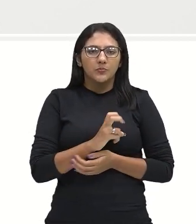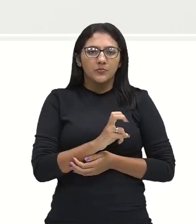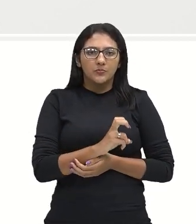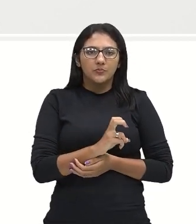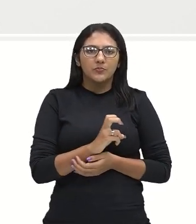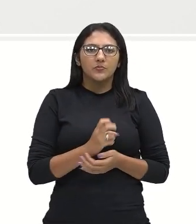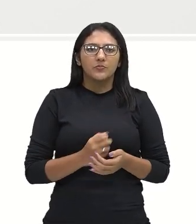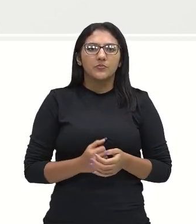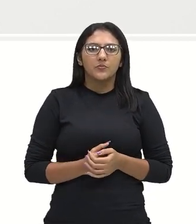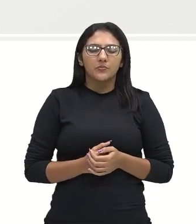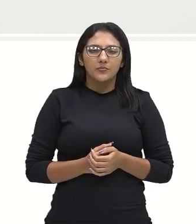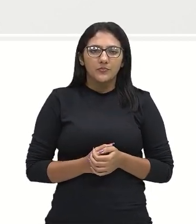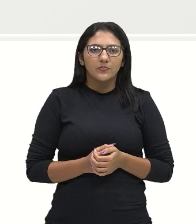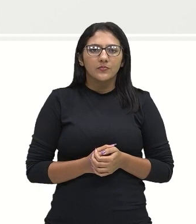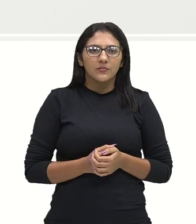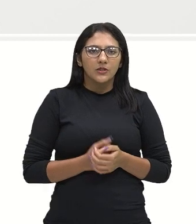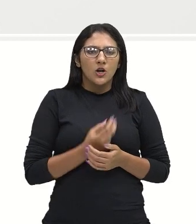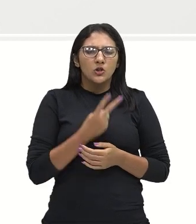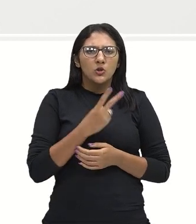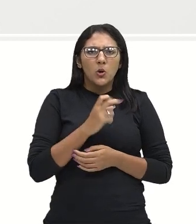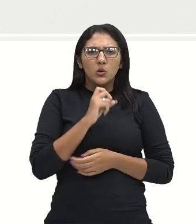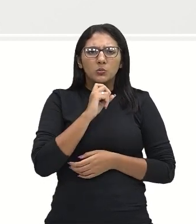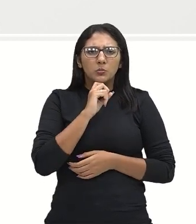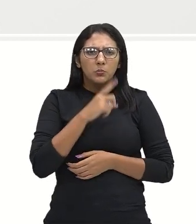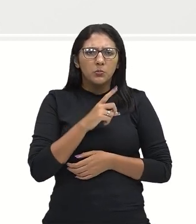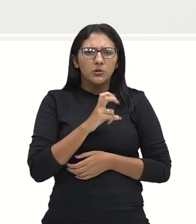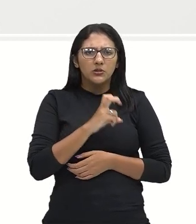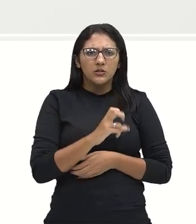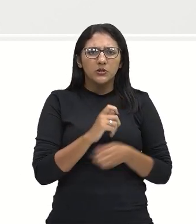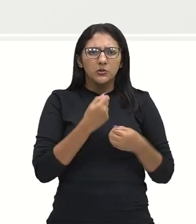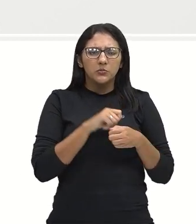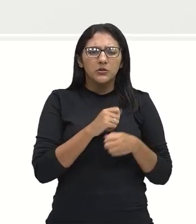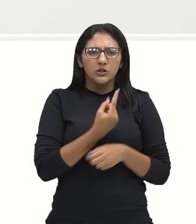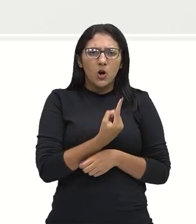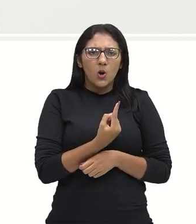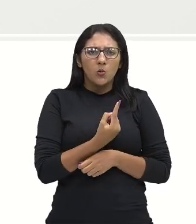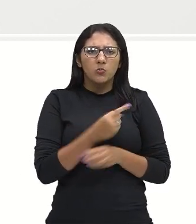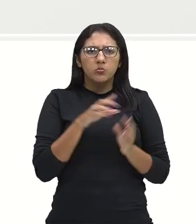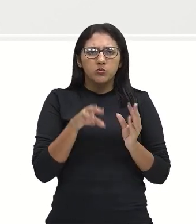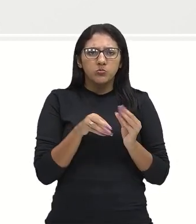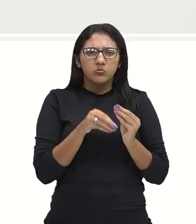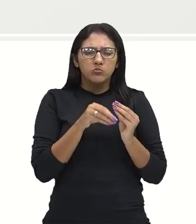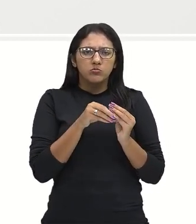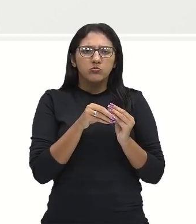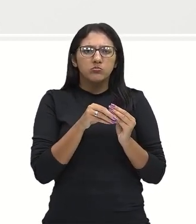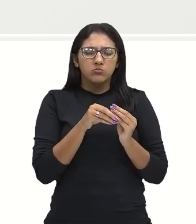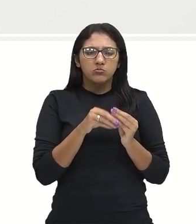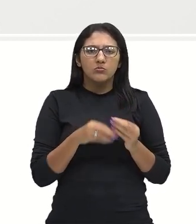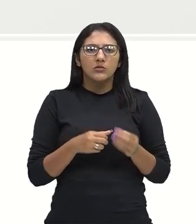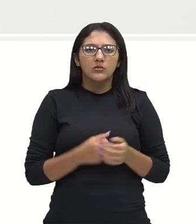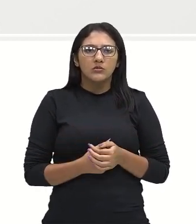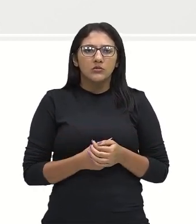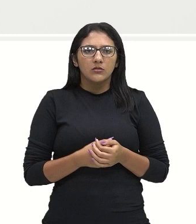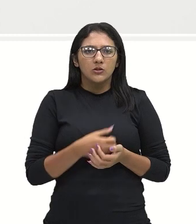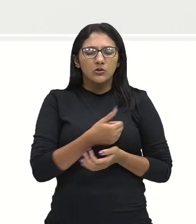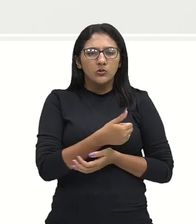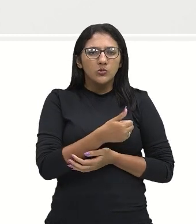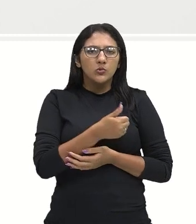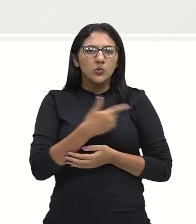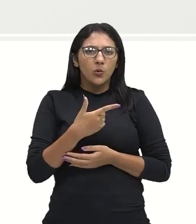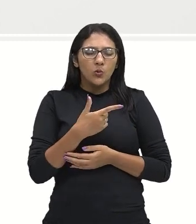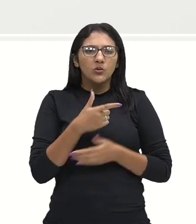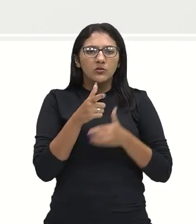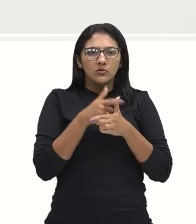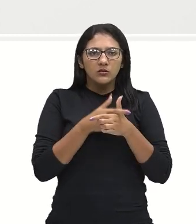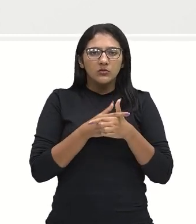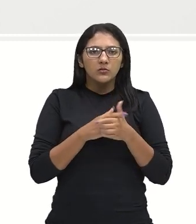dá 5. 2 não dá para tirar 5, empresta, né? Aqui do 2, aqui vai ficar valendo de 1. E aqui vai ficar valendo 12.